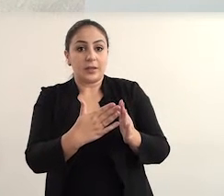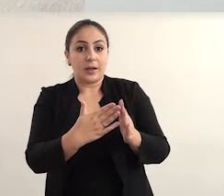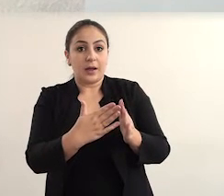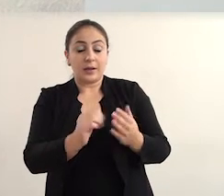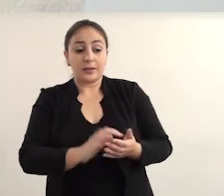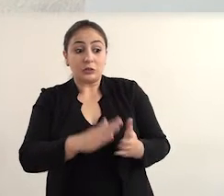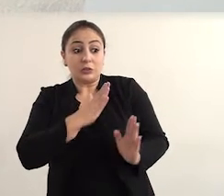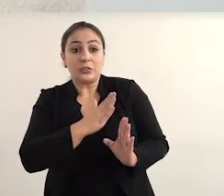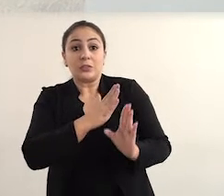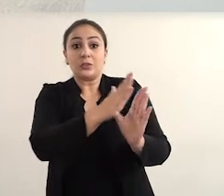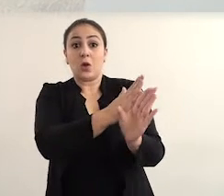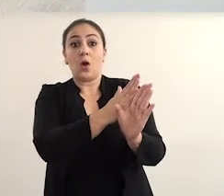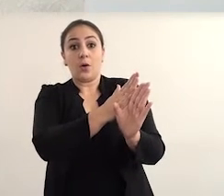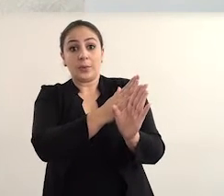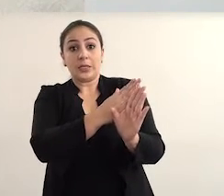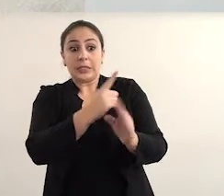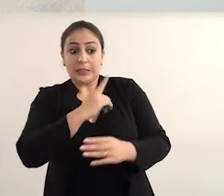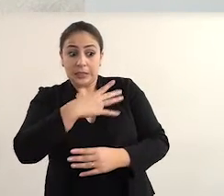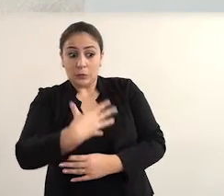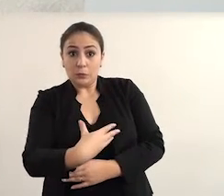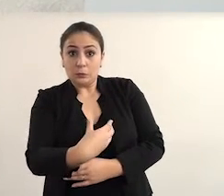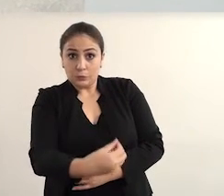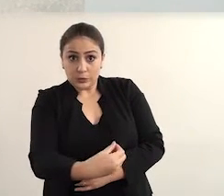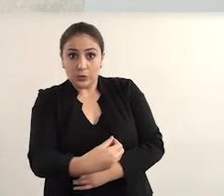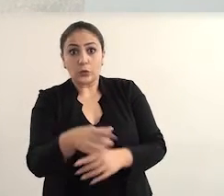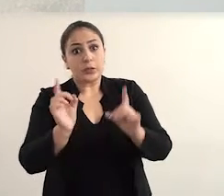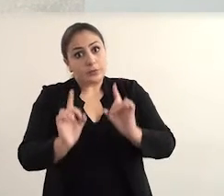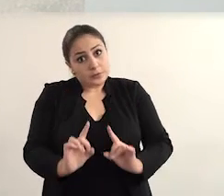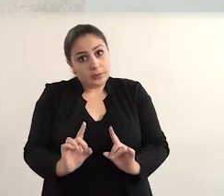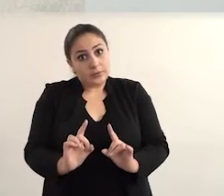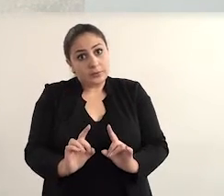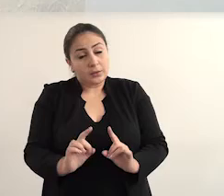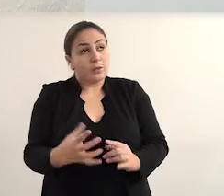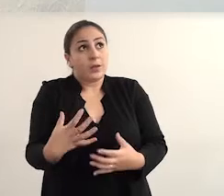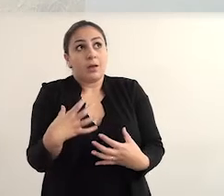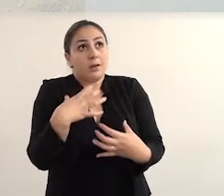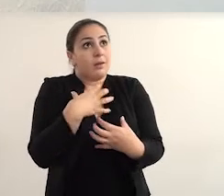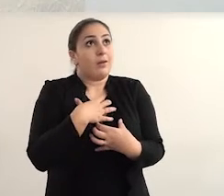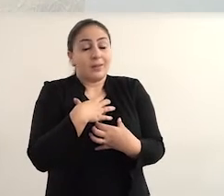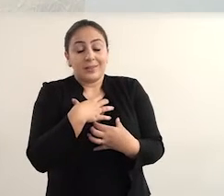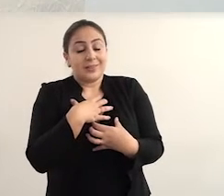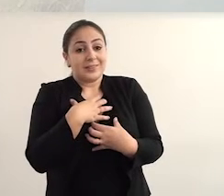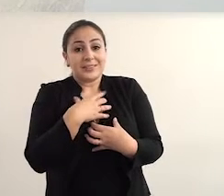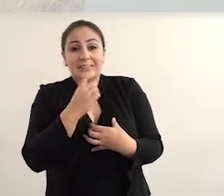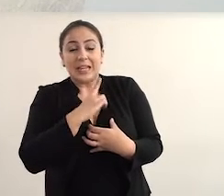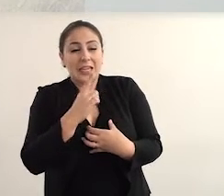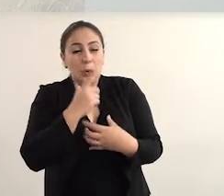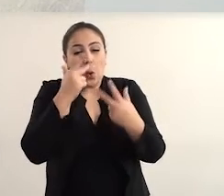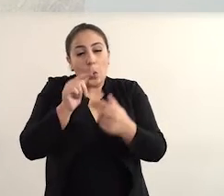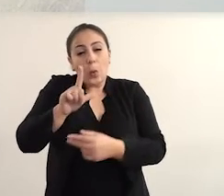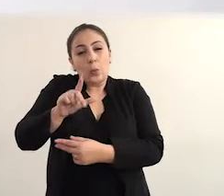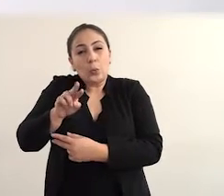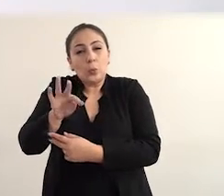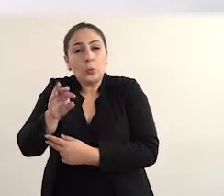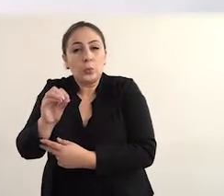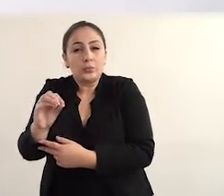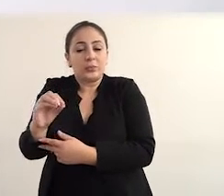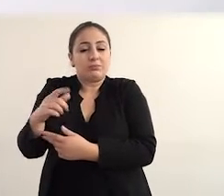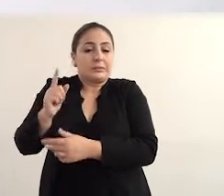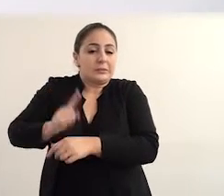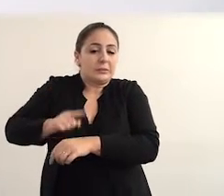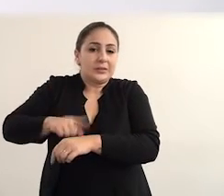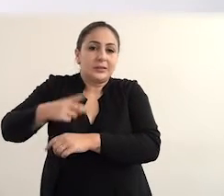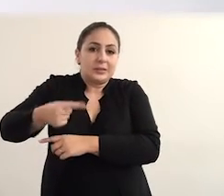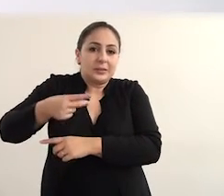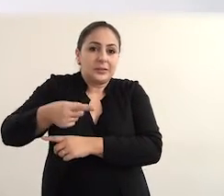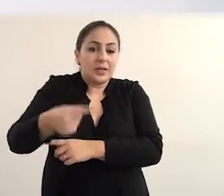que estão esperando um filho com deficiência e isso choca, Tem aquele luto por uma criança que muitas